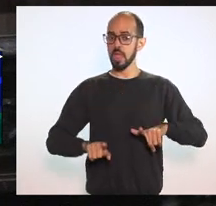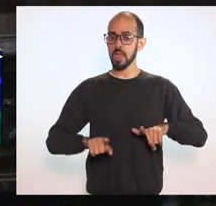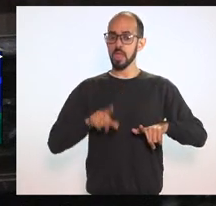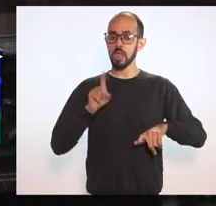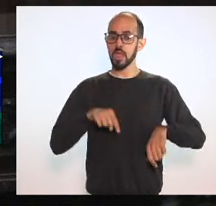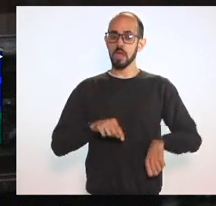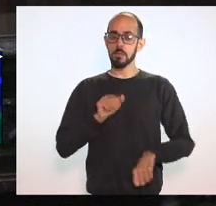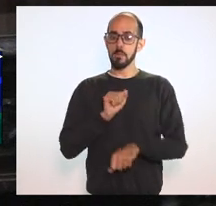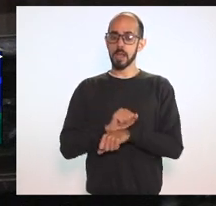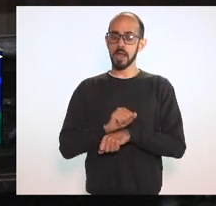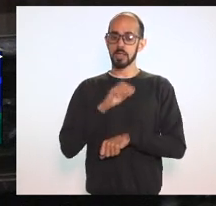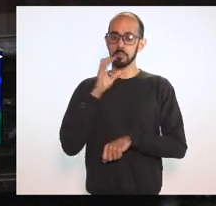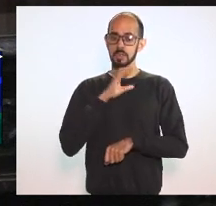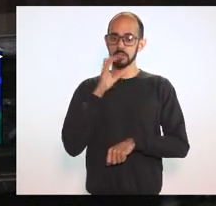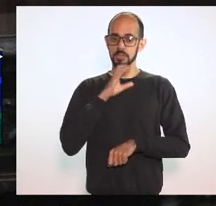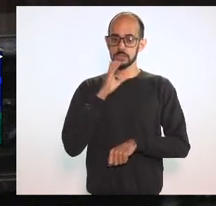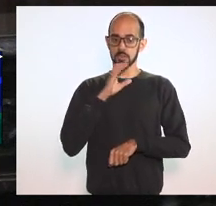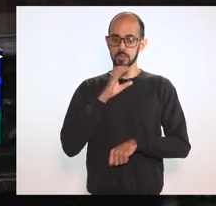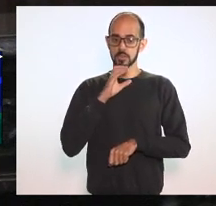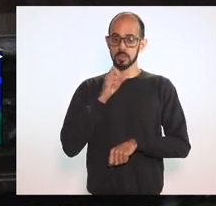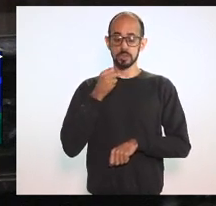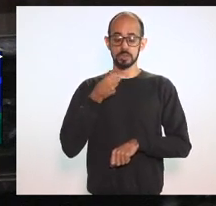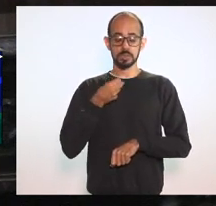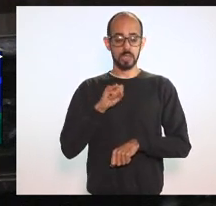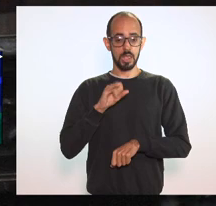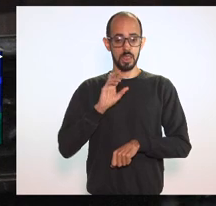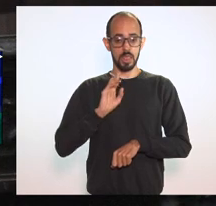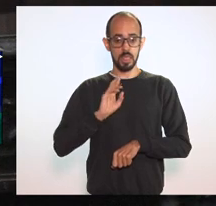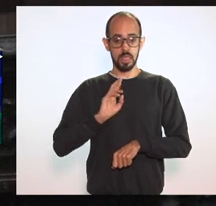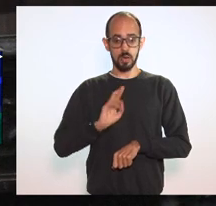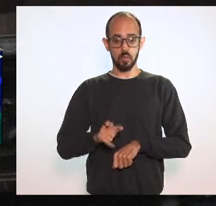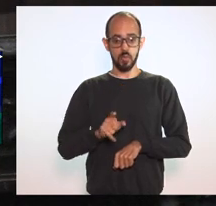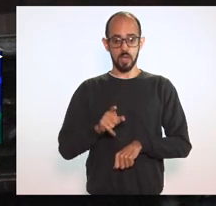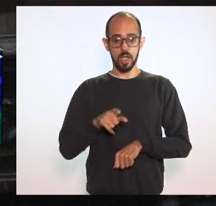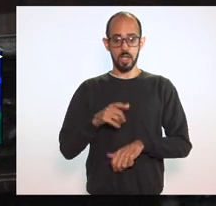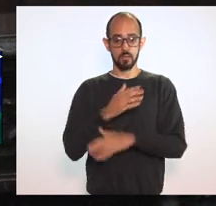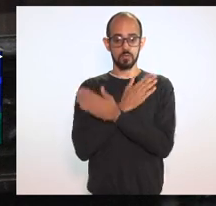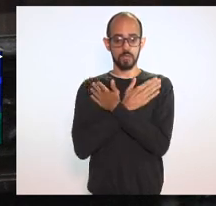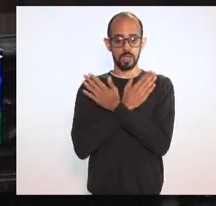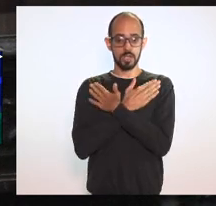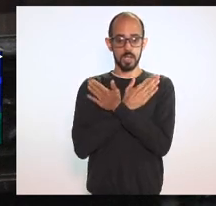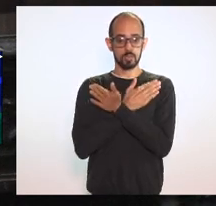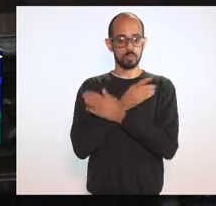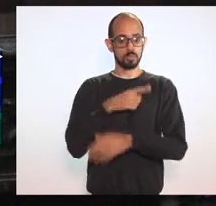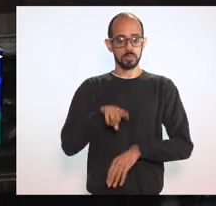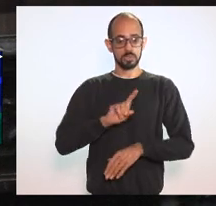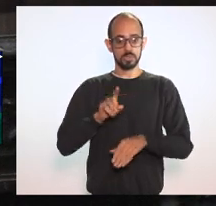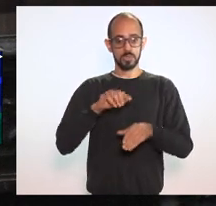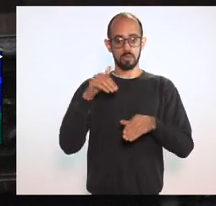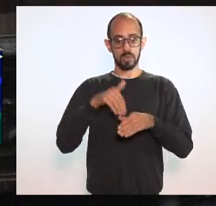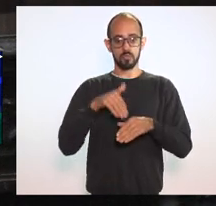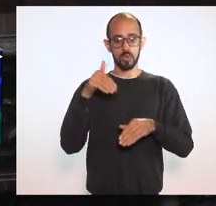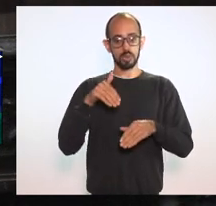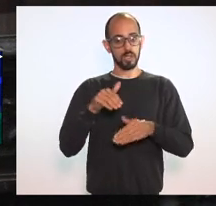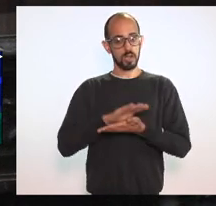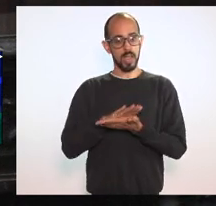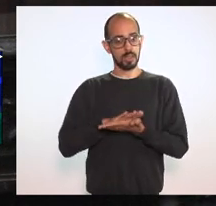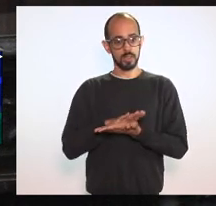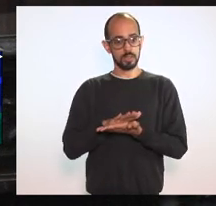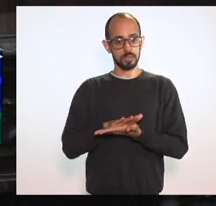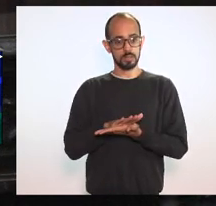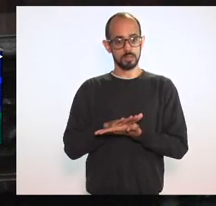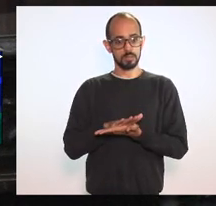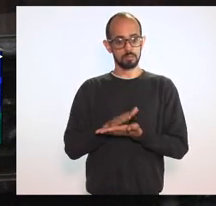e se não fosse o feriado essa casa não precisava estar voltando se quer que debatendo o tema se fosse. Facultativo